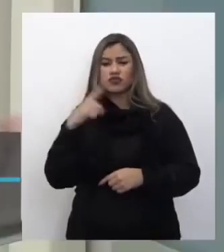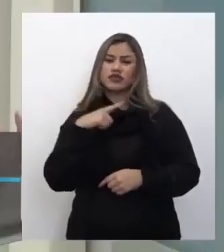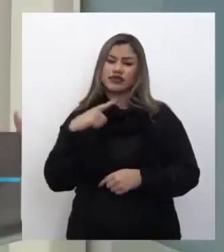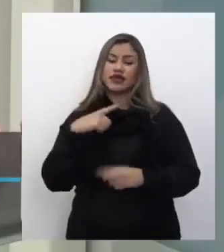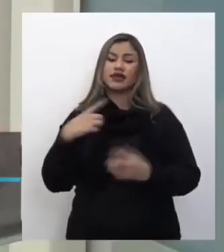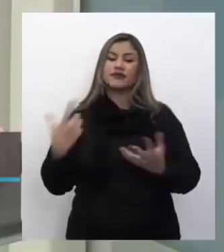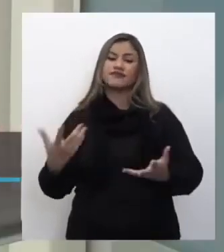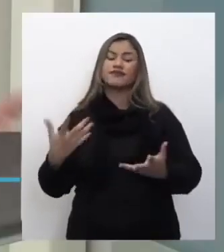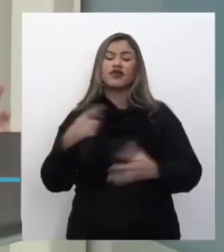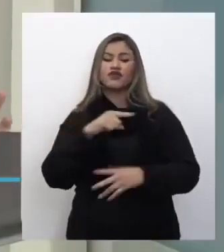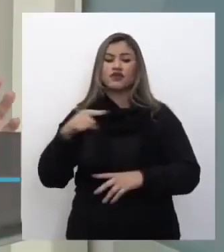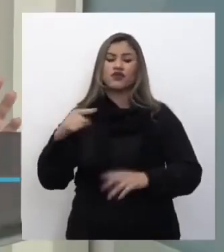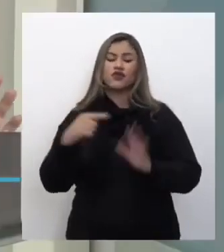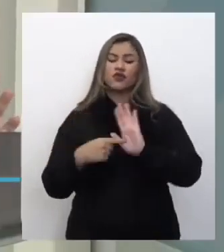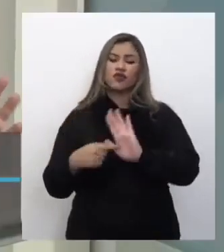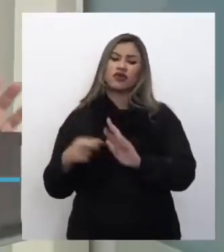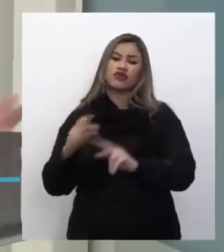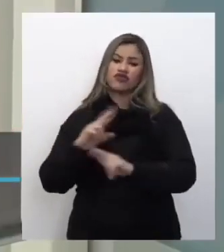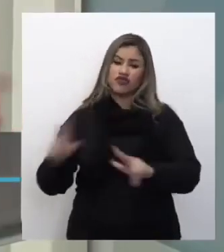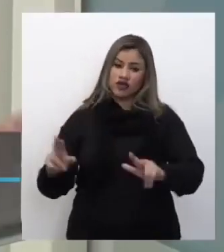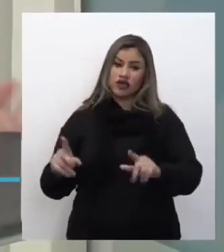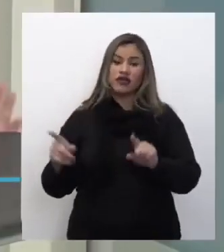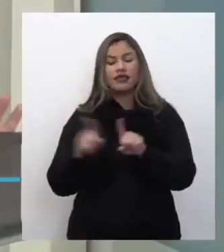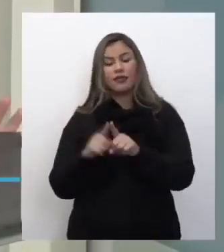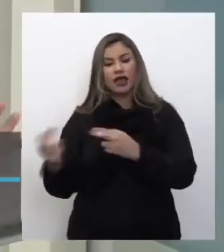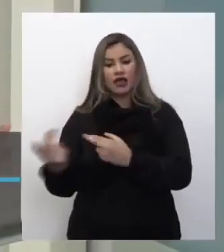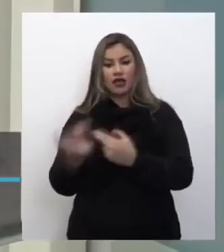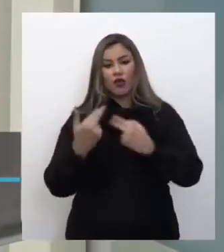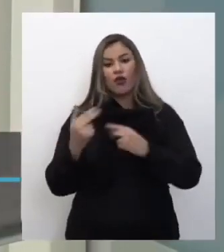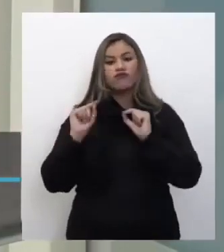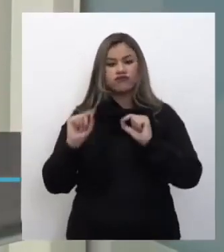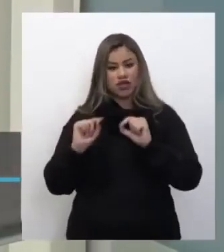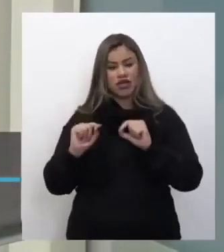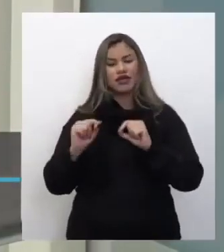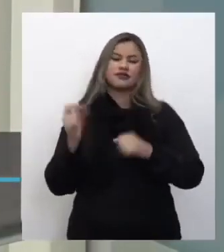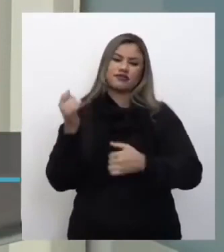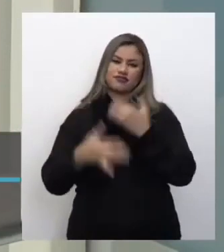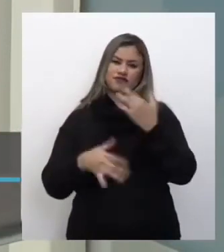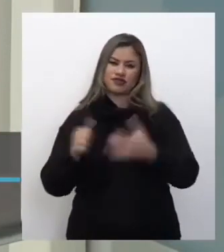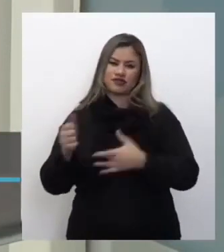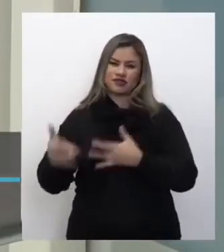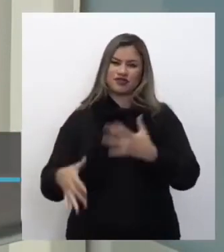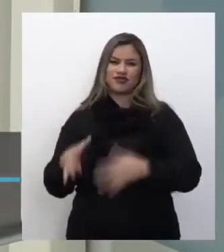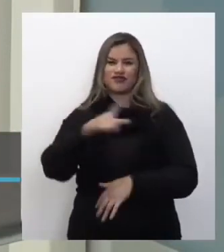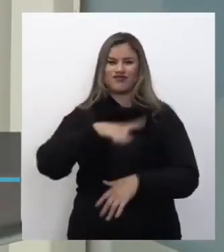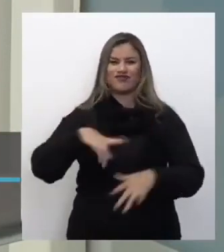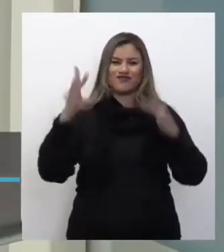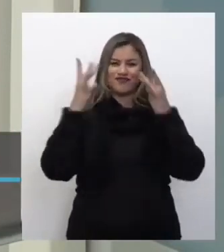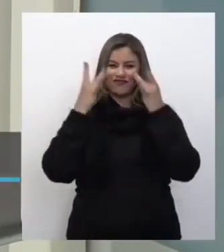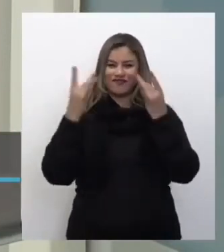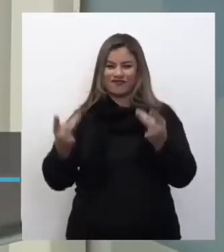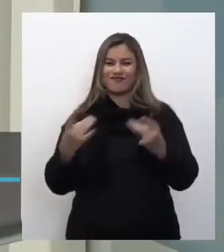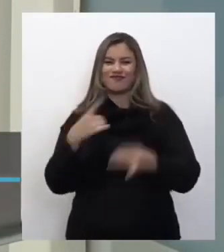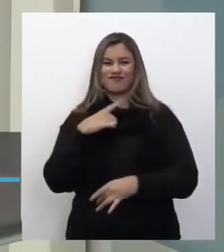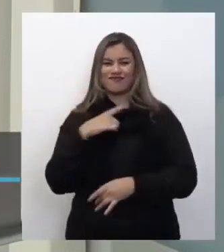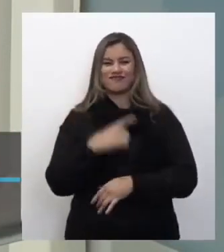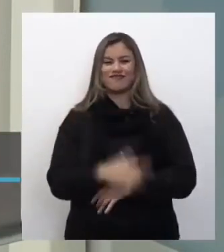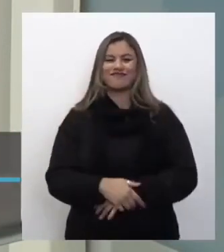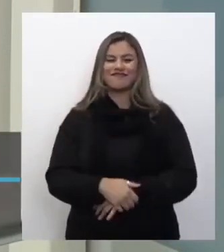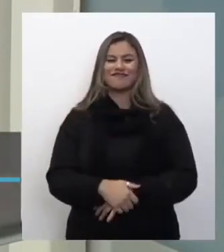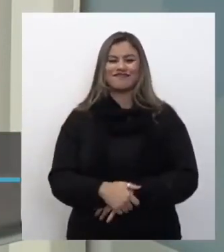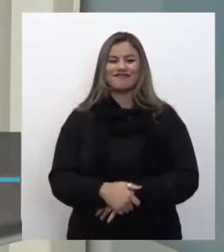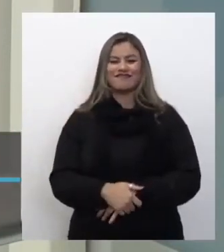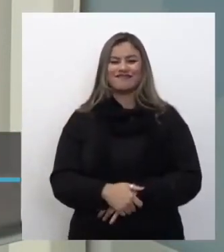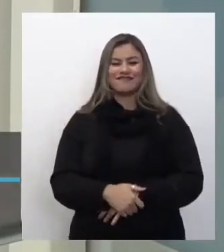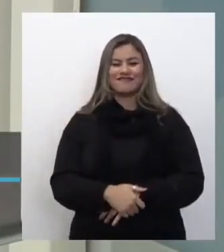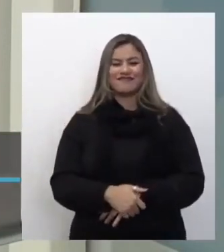as diferenças e as semelhanças entre a farsa e a comédia, né? Essa turma hoje está ligada, professora, está ligadíssima. Muito ligadíssimo, né?